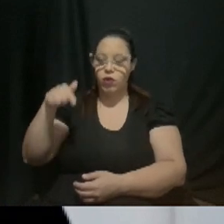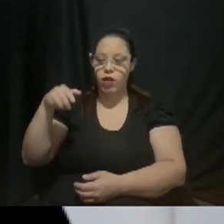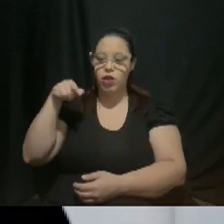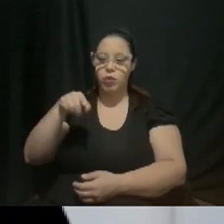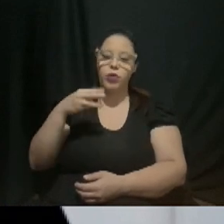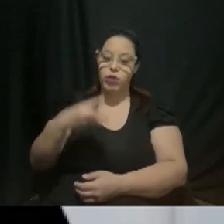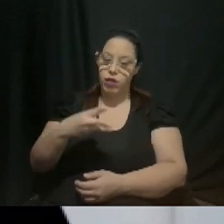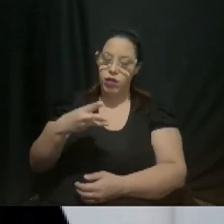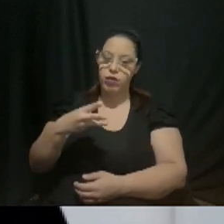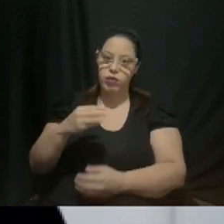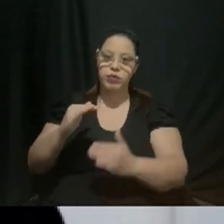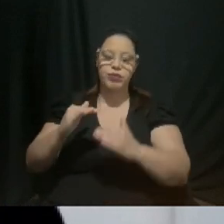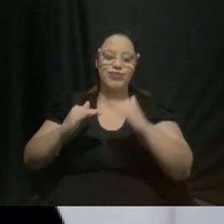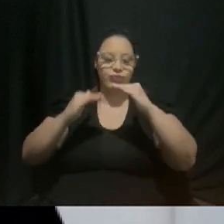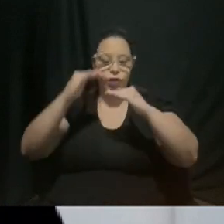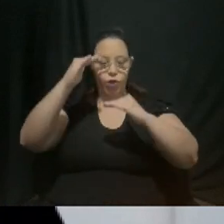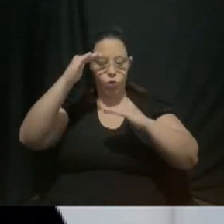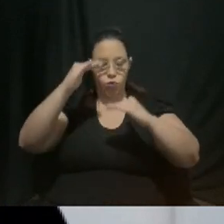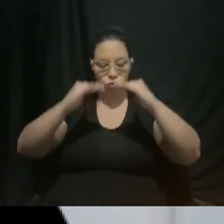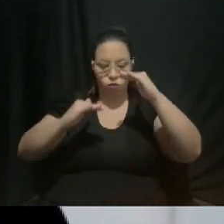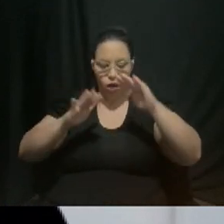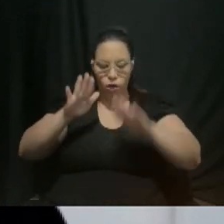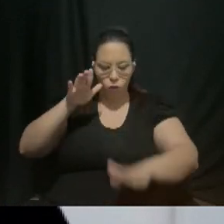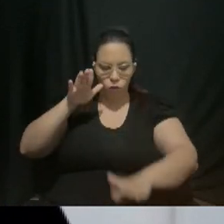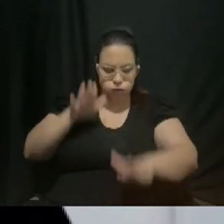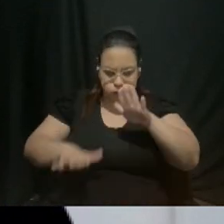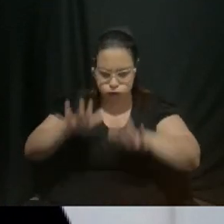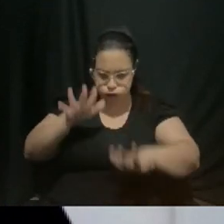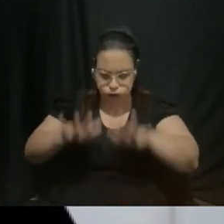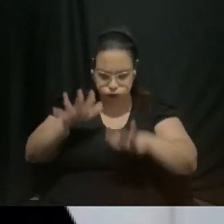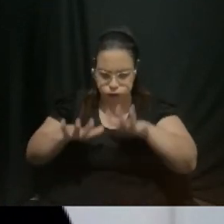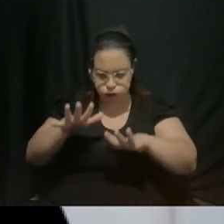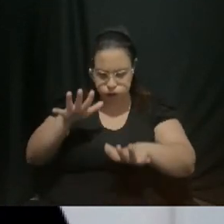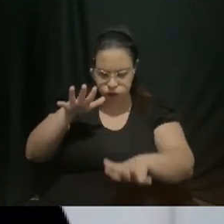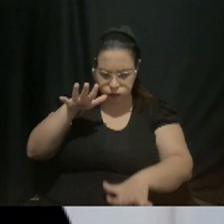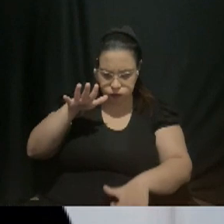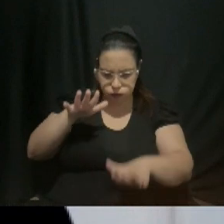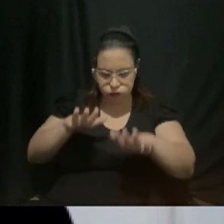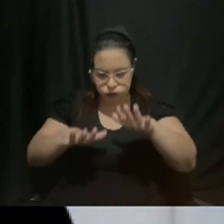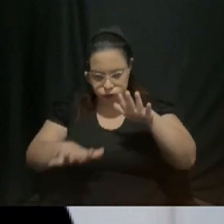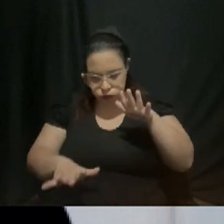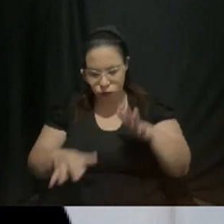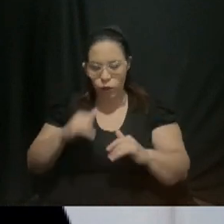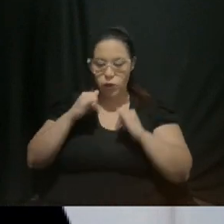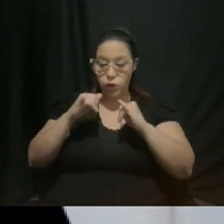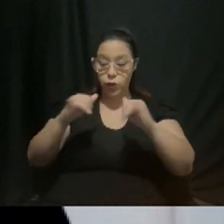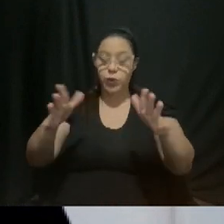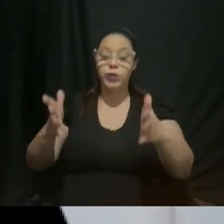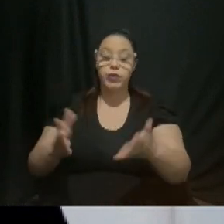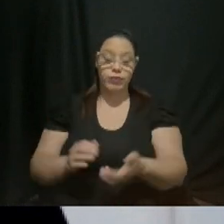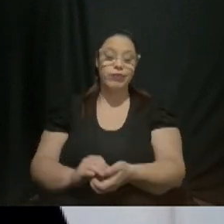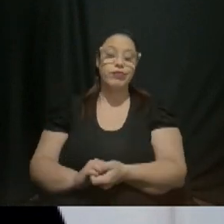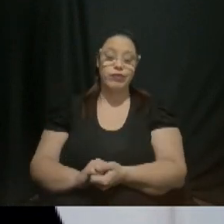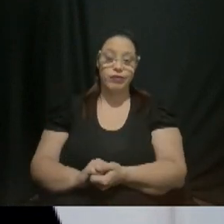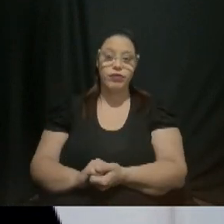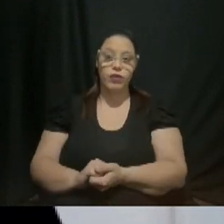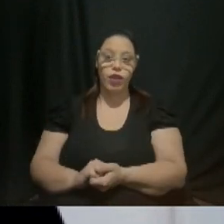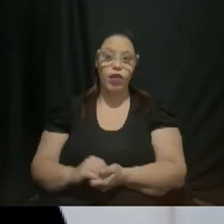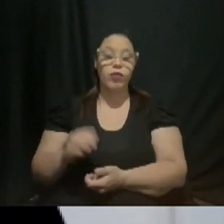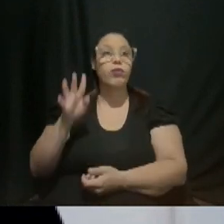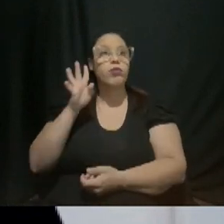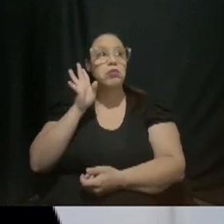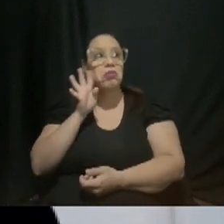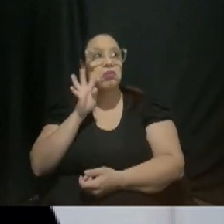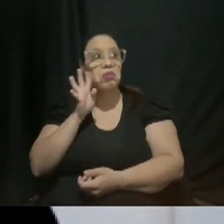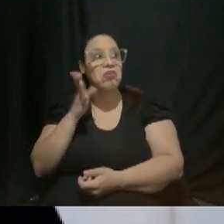dos tremores, né? Da intensidade da propagação ali da energia. E é o interessante a gente falar desse ponto,